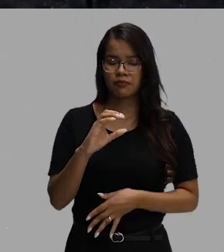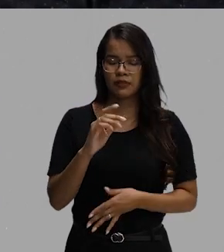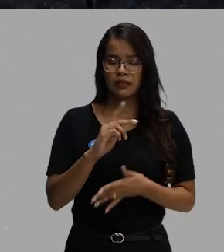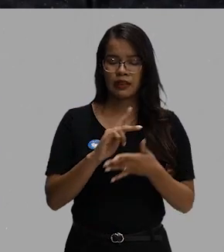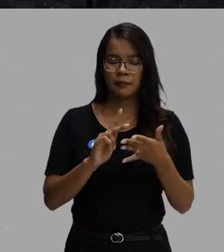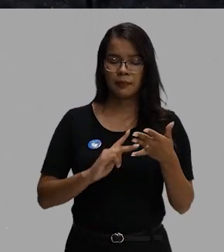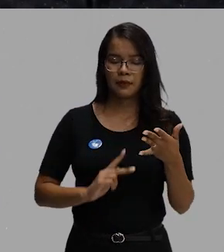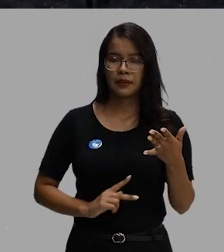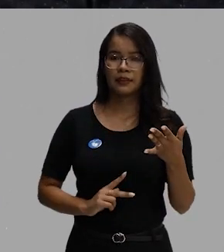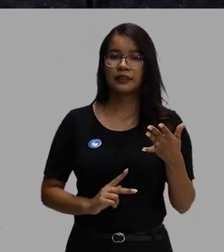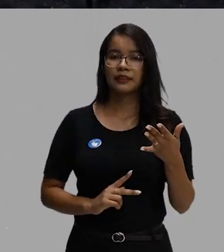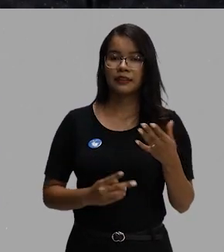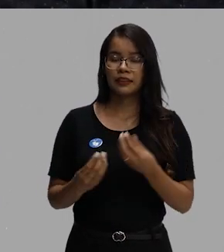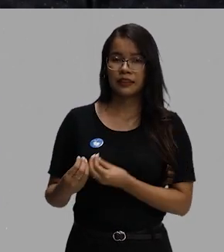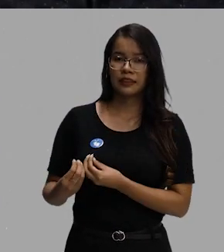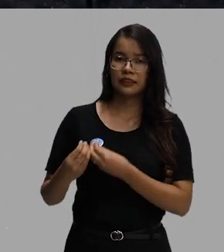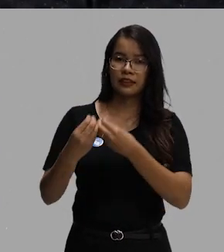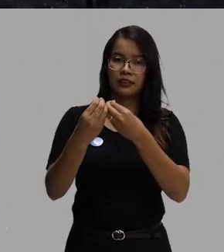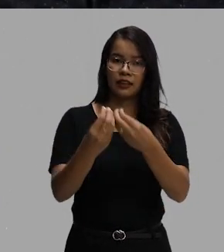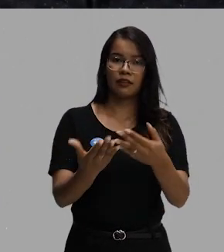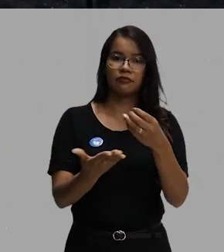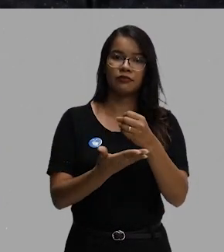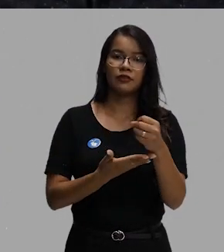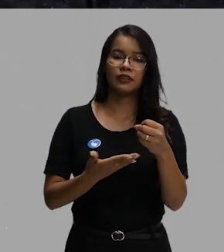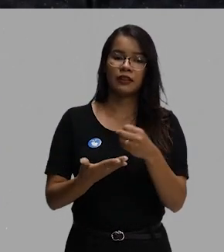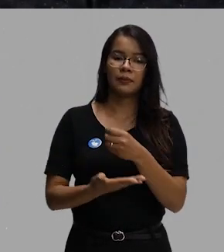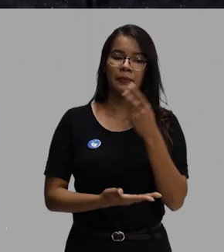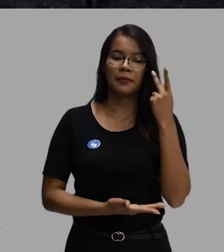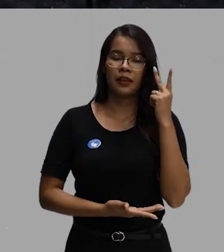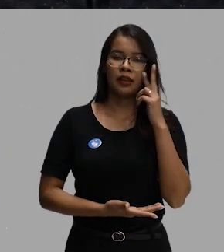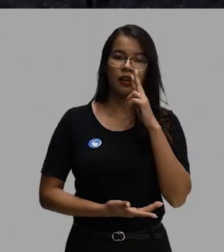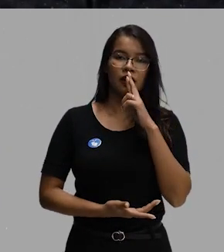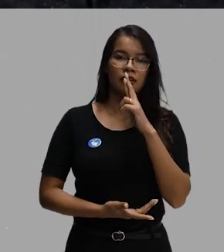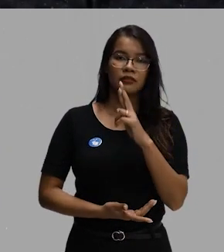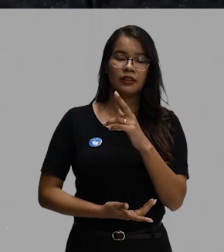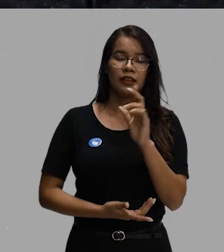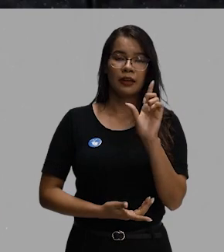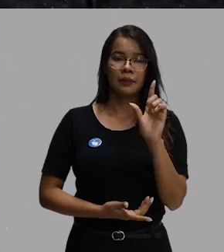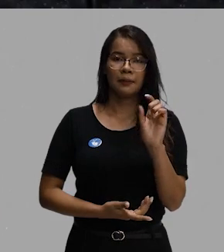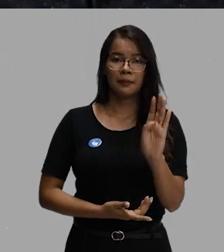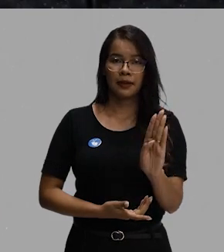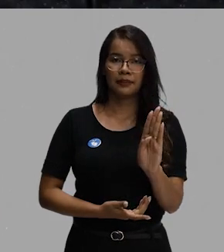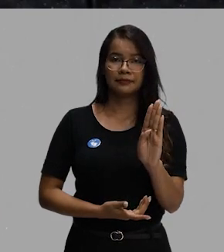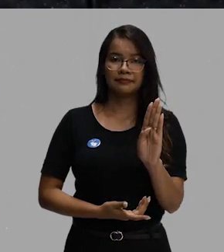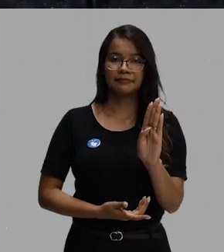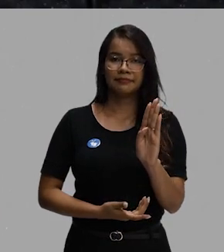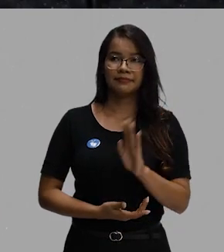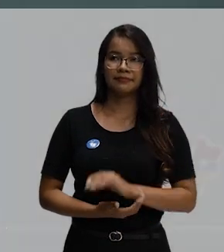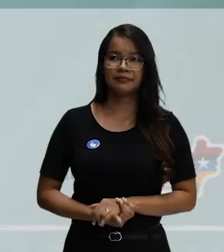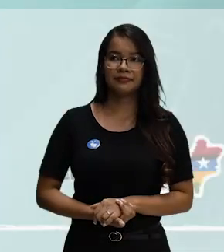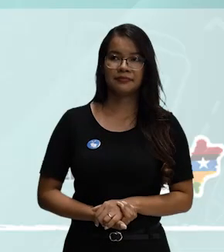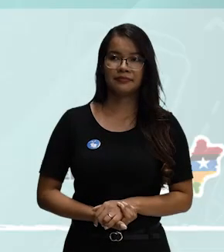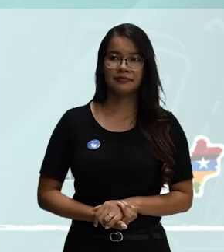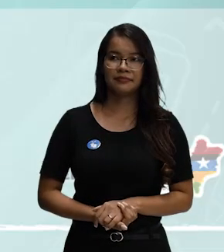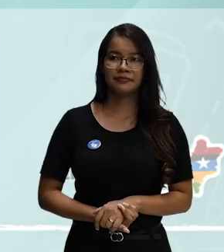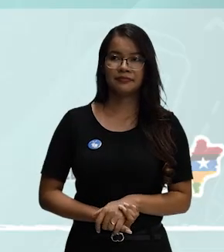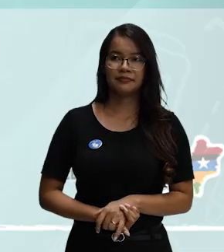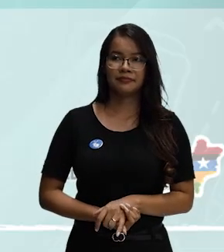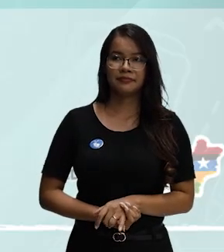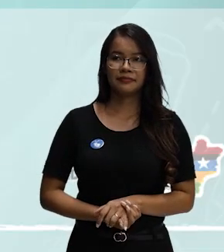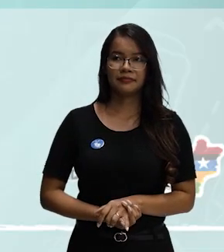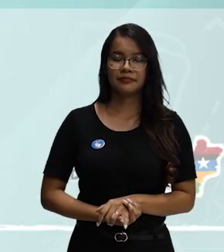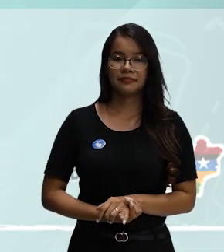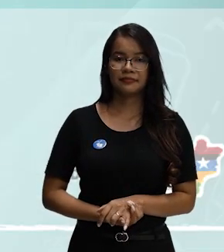poesia e te dão fundamento para dizer que é a letra B, melancolia que frustra a possibilidade de